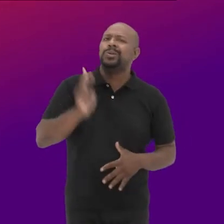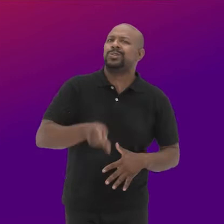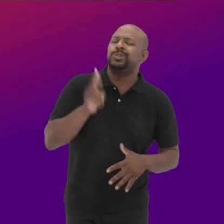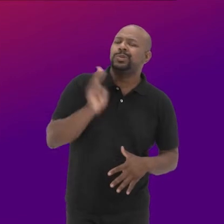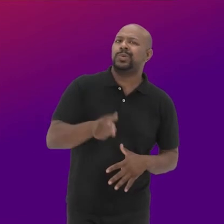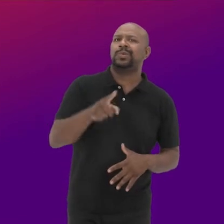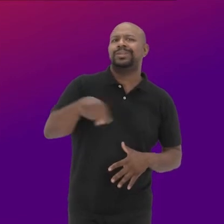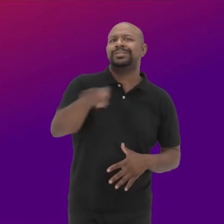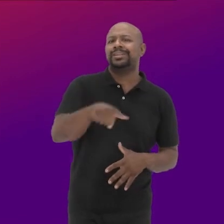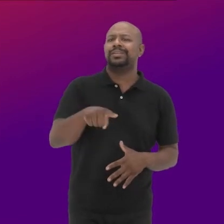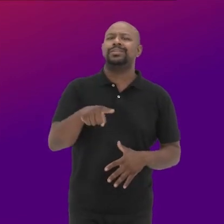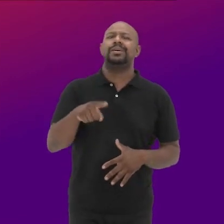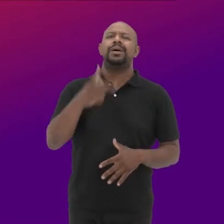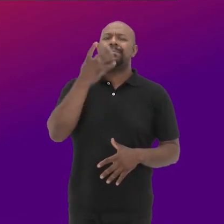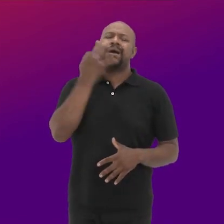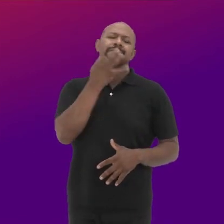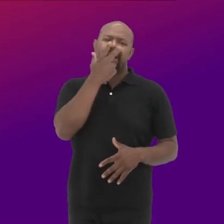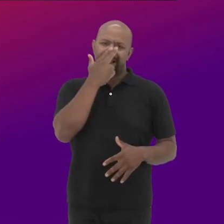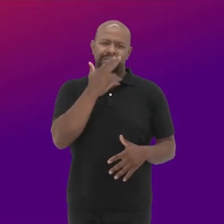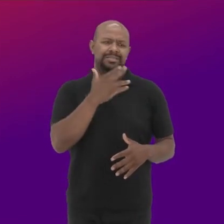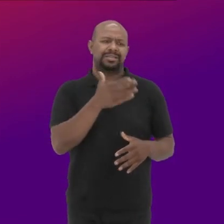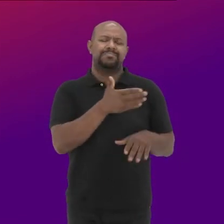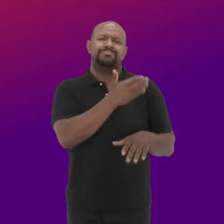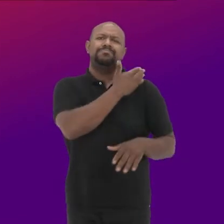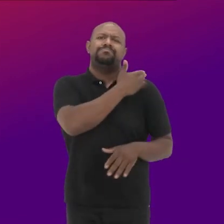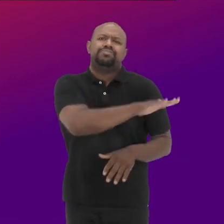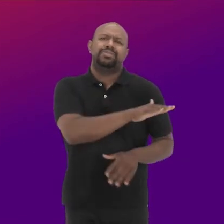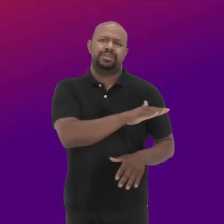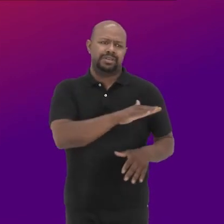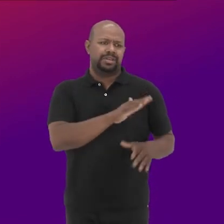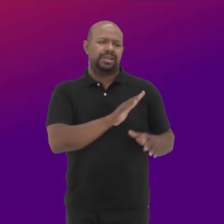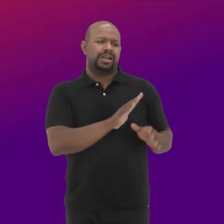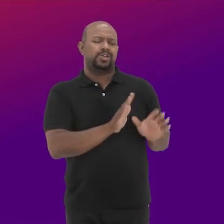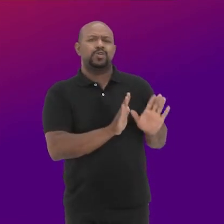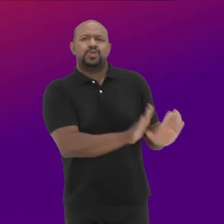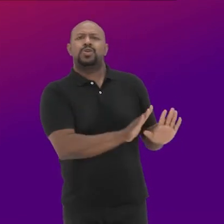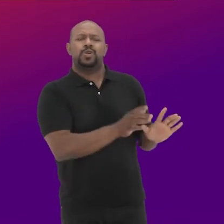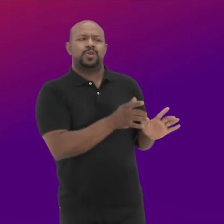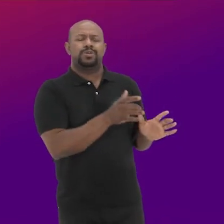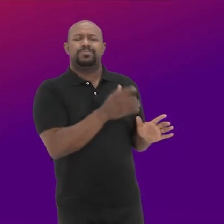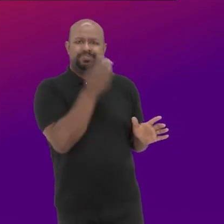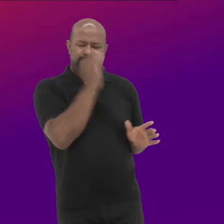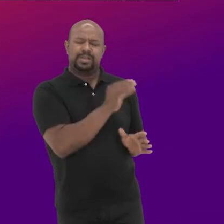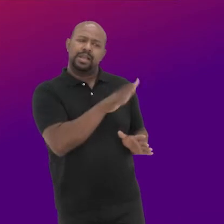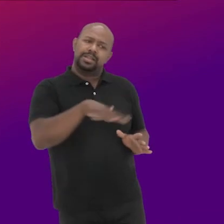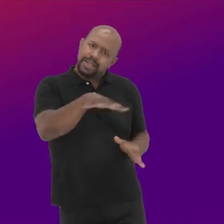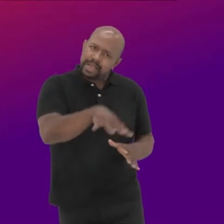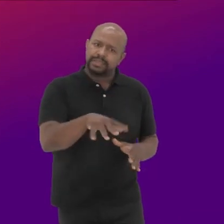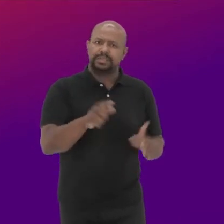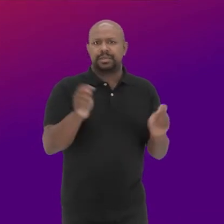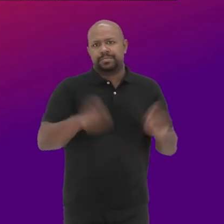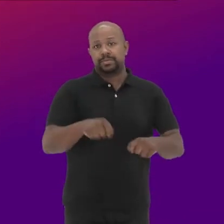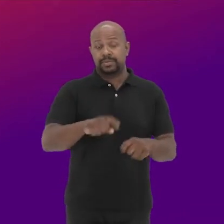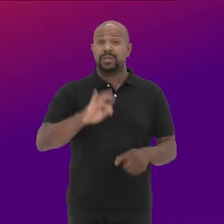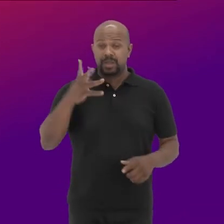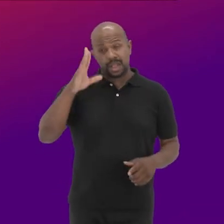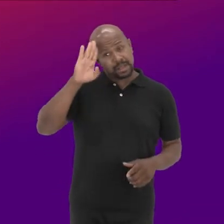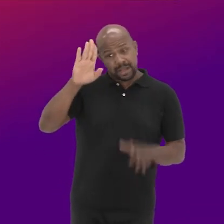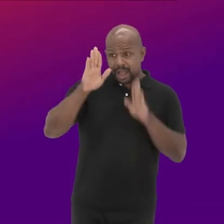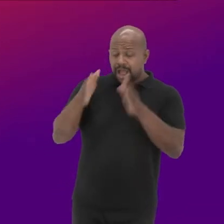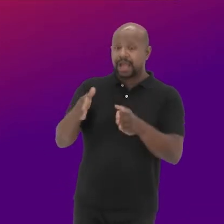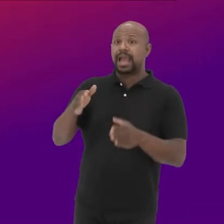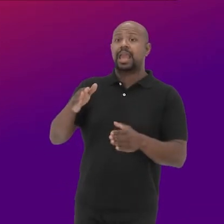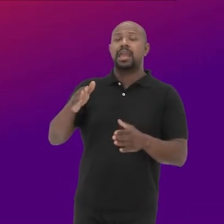continua sendo excluída desse tipo de ferramenta. E tudo isso com um enfoque em